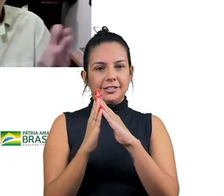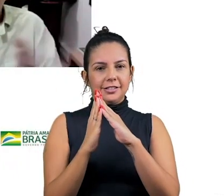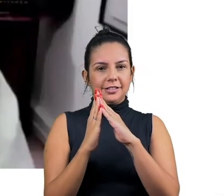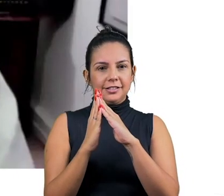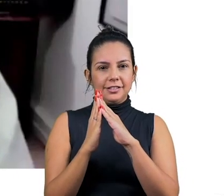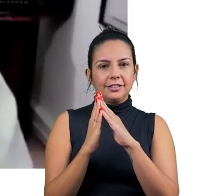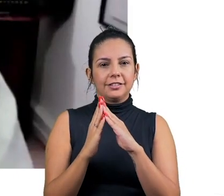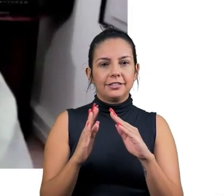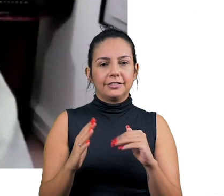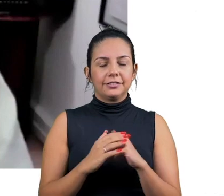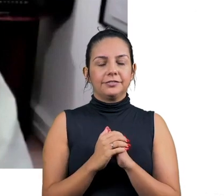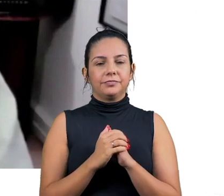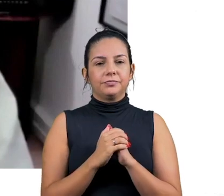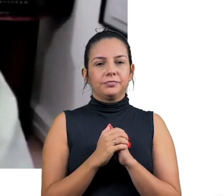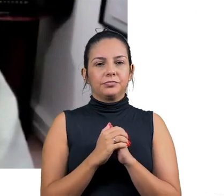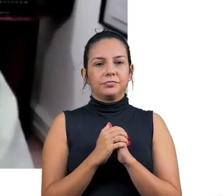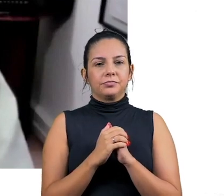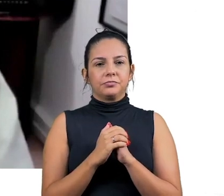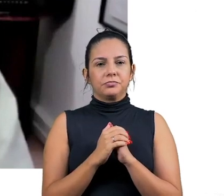show,